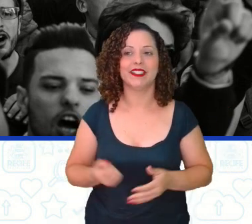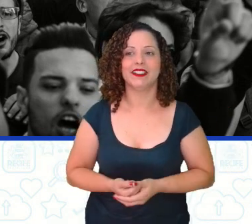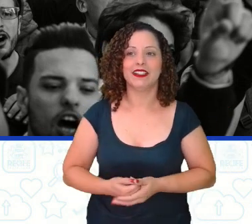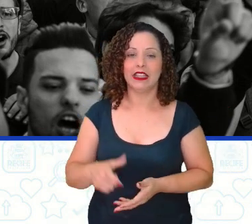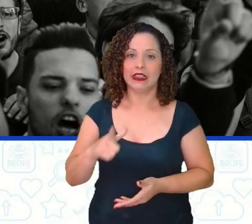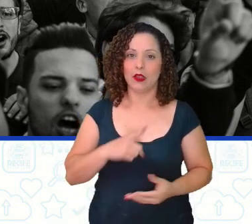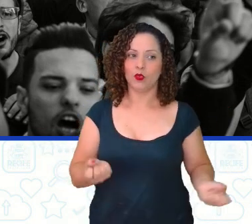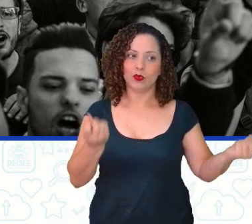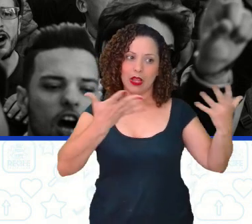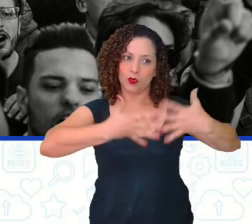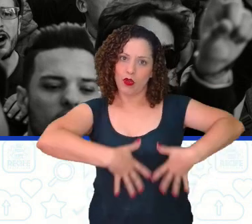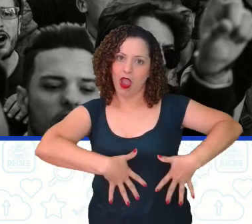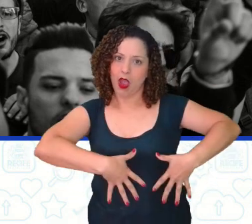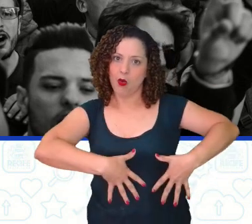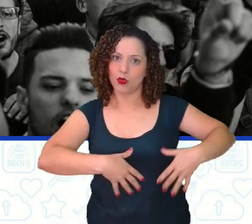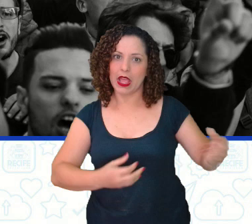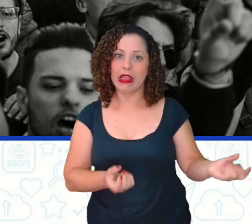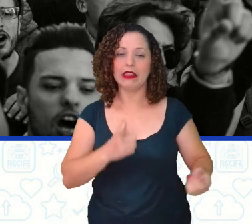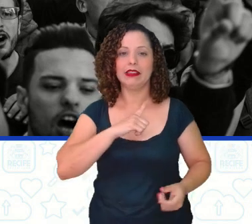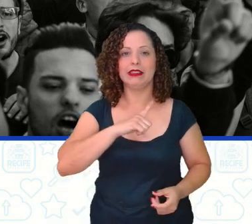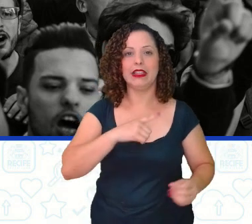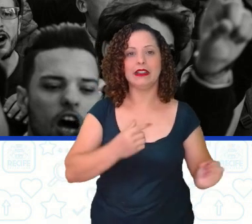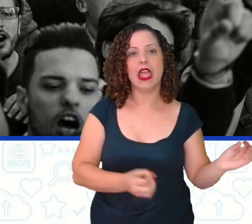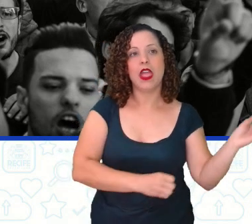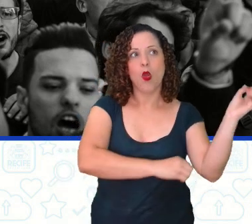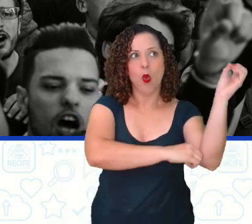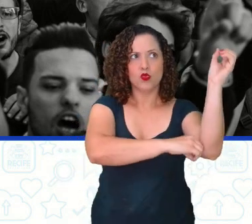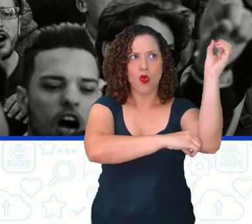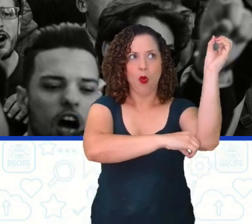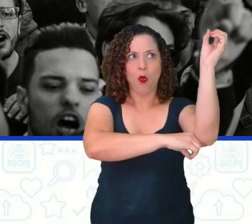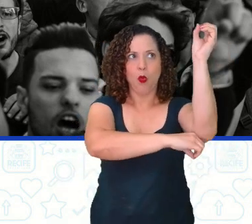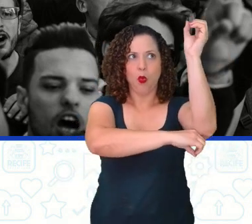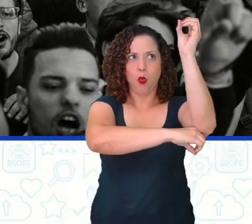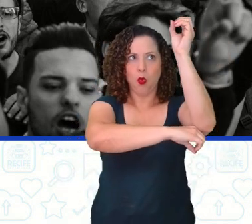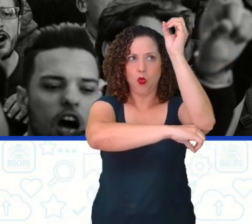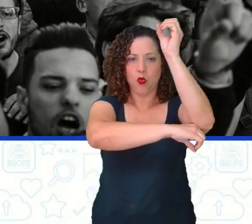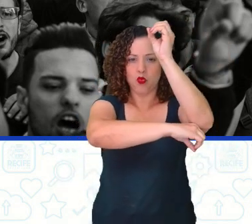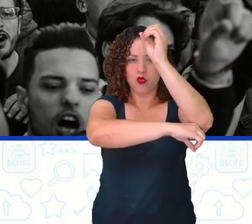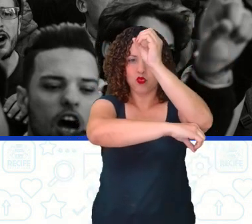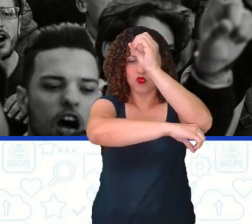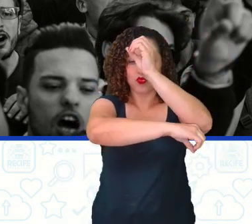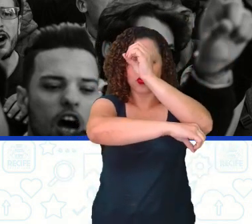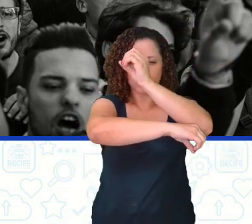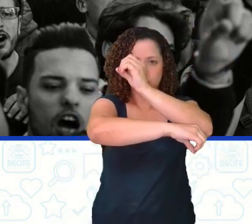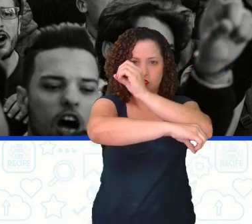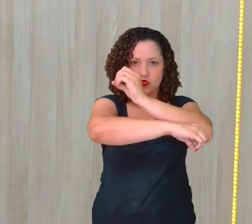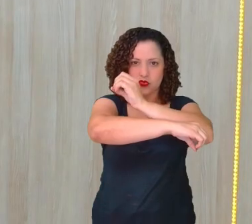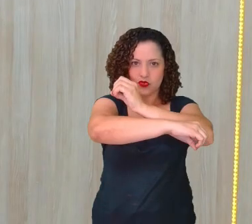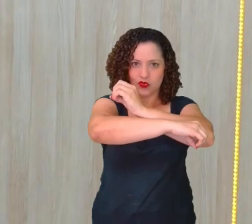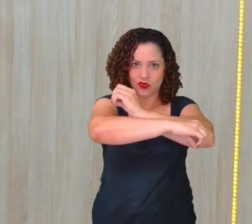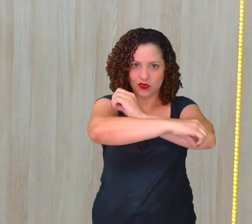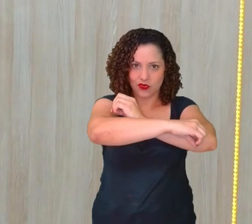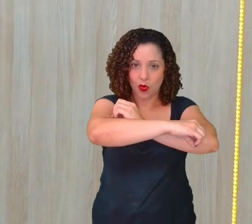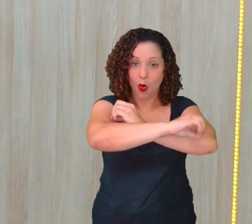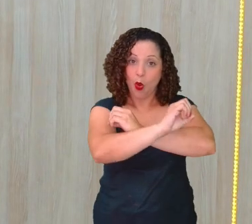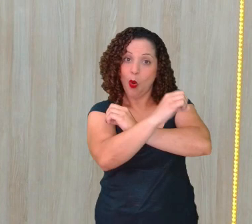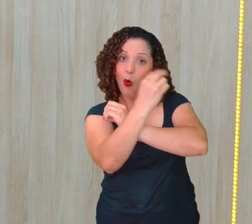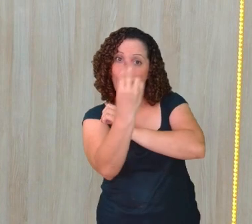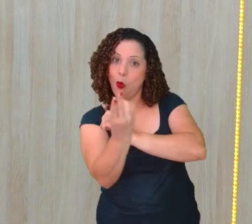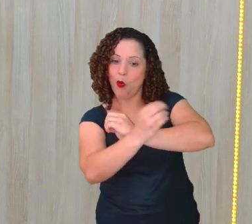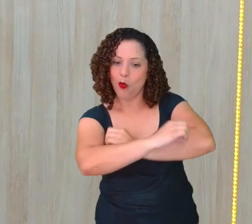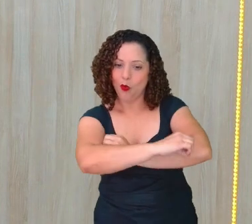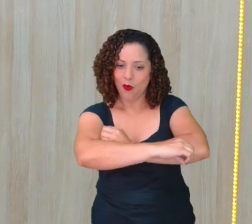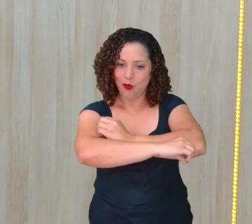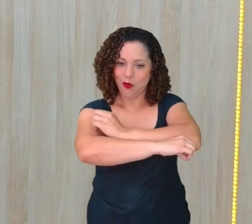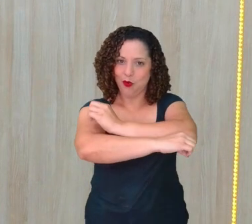espaço natural, um fim de tarde, o pôr do sol, lindo, maravilhoso. Se for amanhecer. Também pode ser o amanhecer do dia,